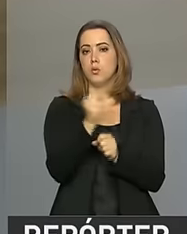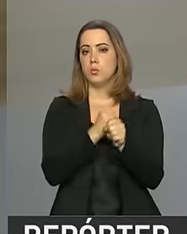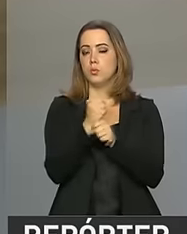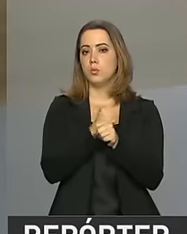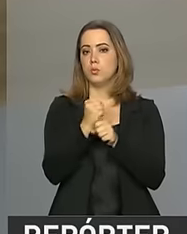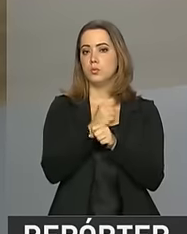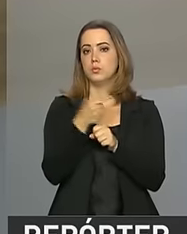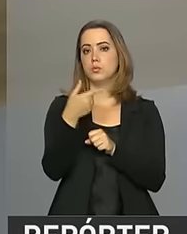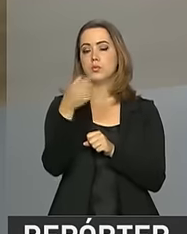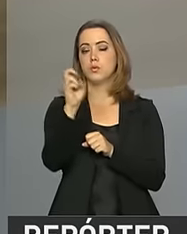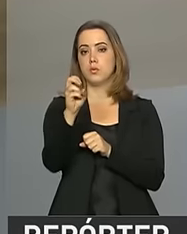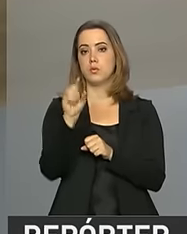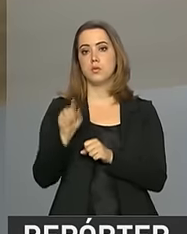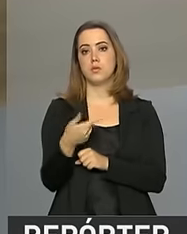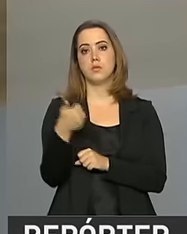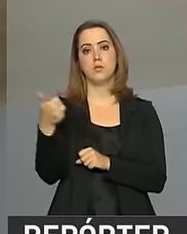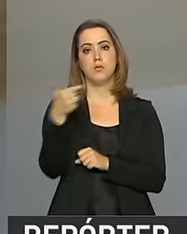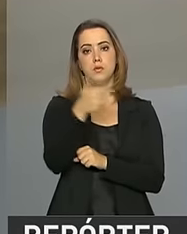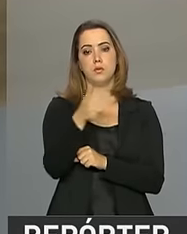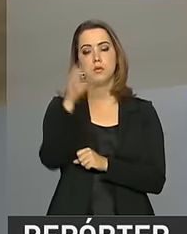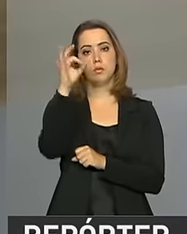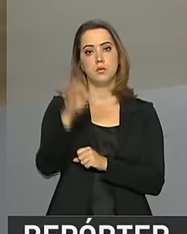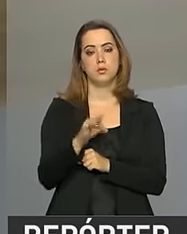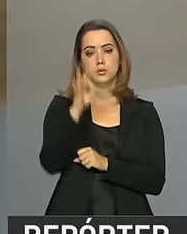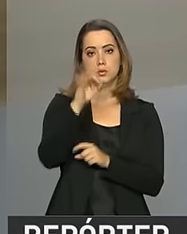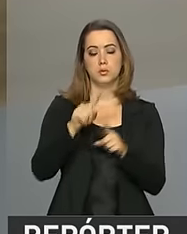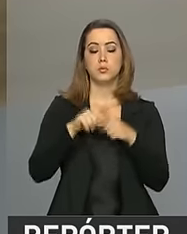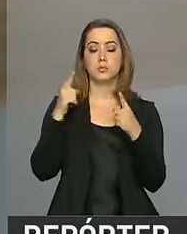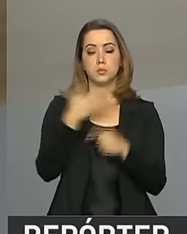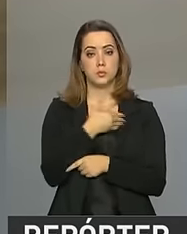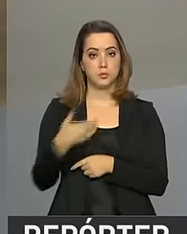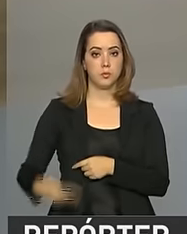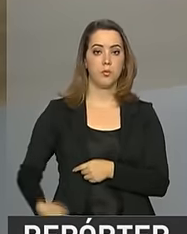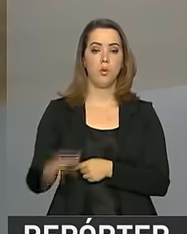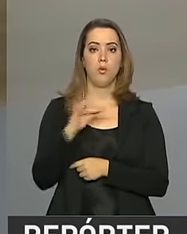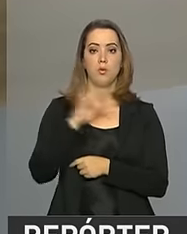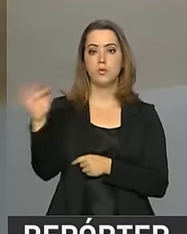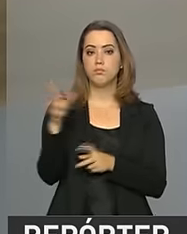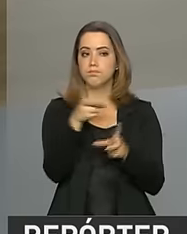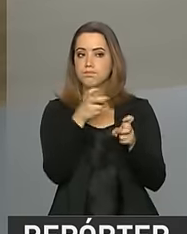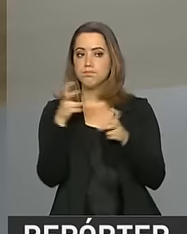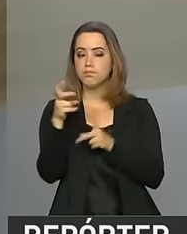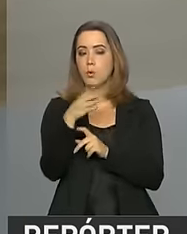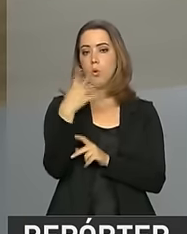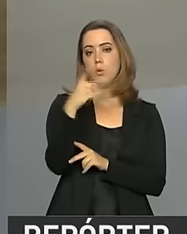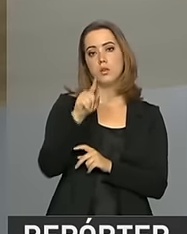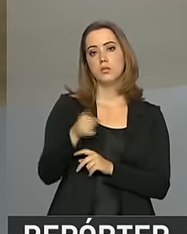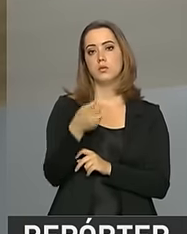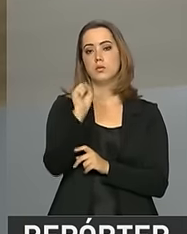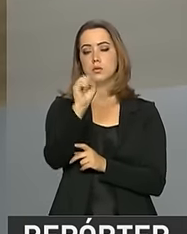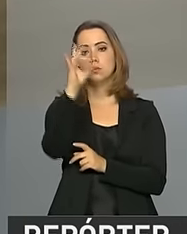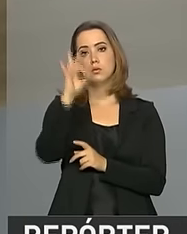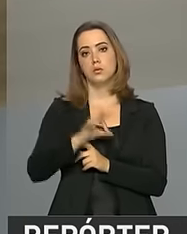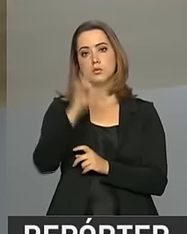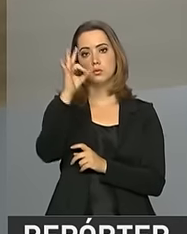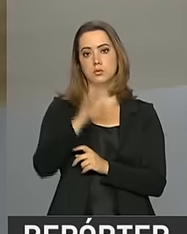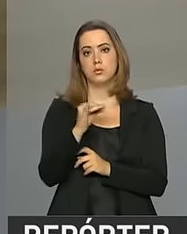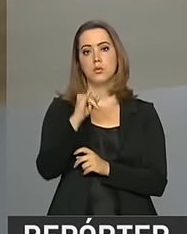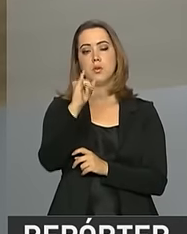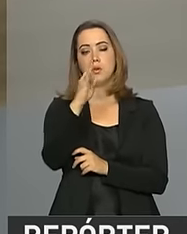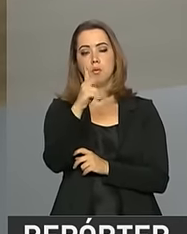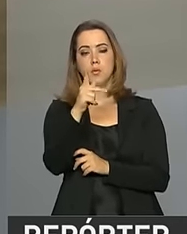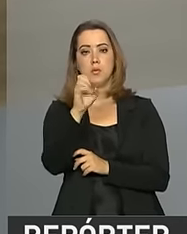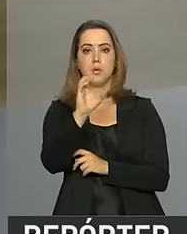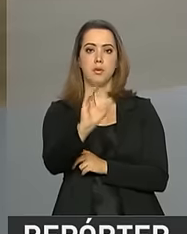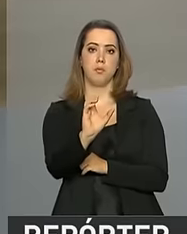vem em 5,12%. O governo federal tem uma previsão de 4,8% para o IPCA,